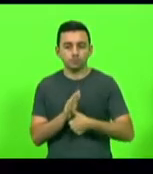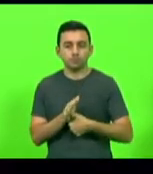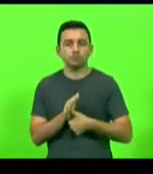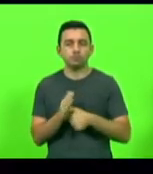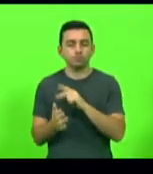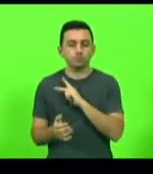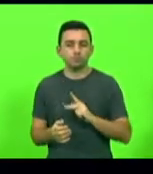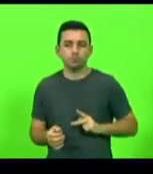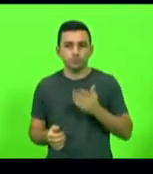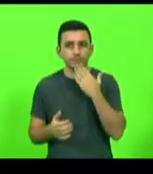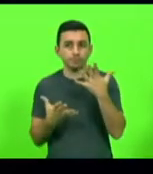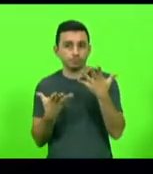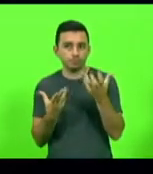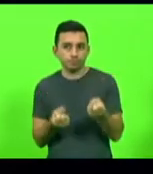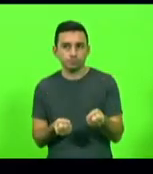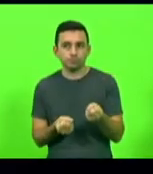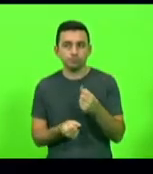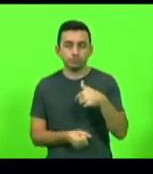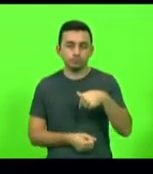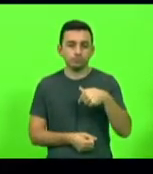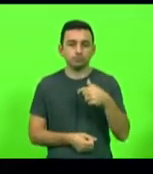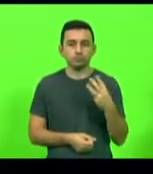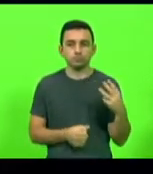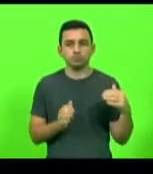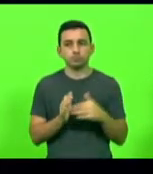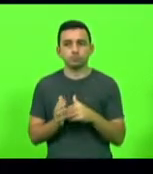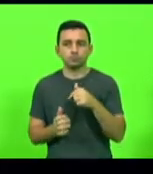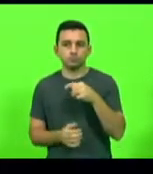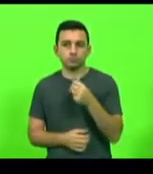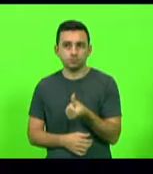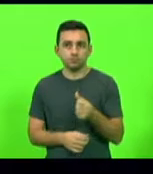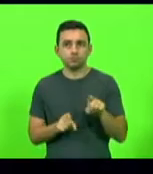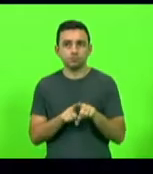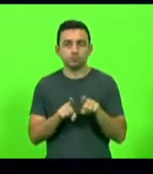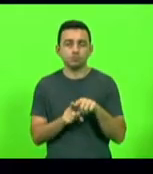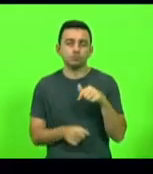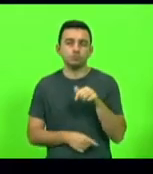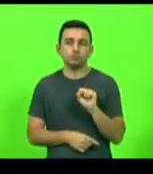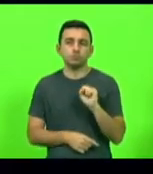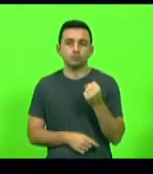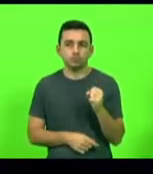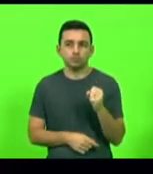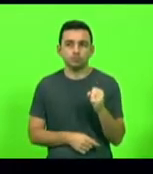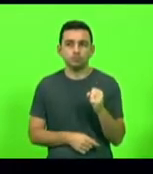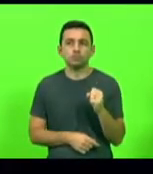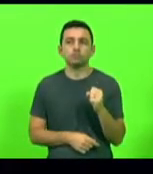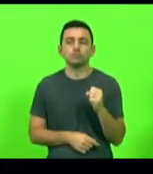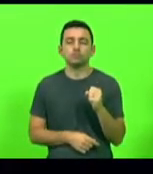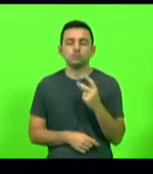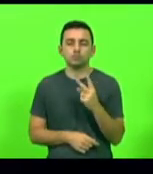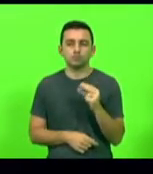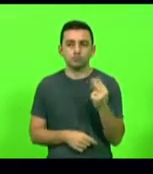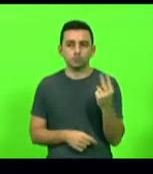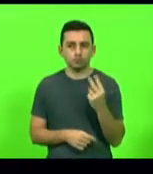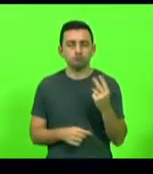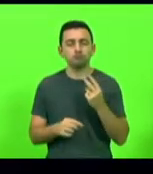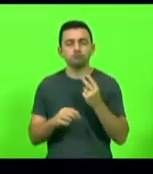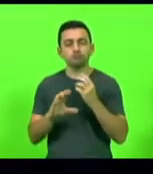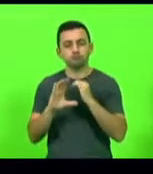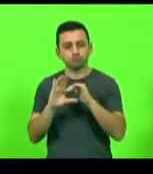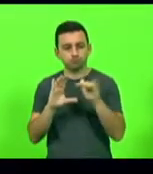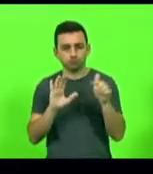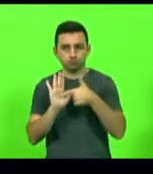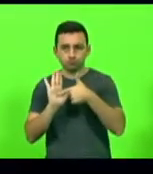73 a 76 e 78-2022 e comunicou que encaminhará aos destinatários